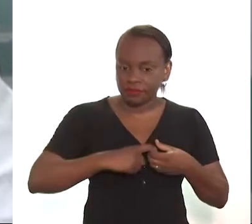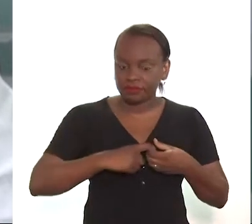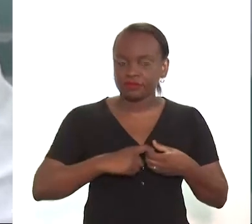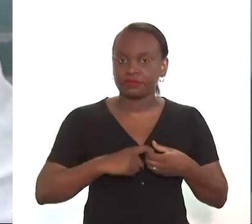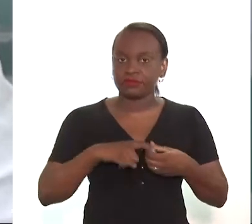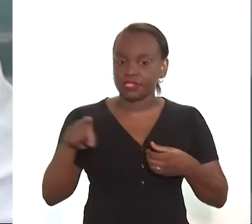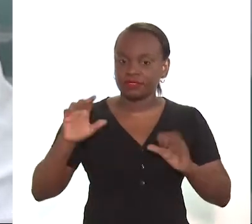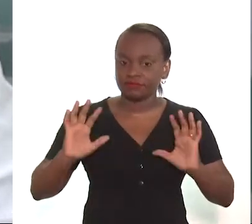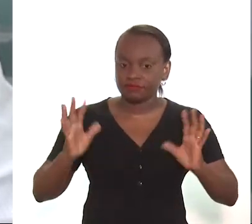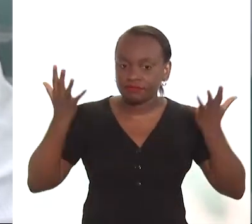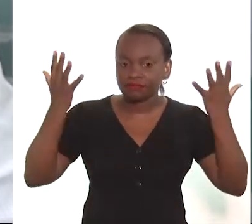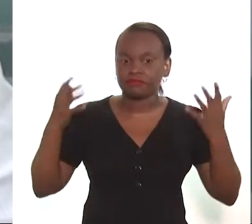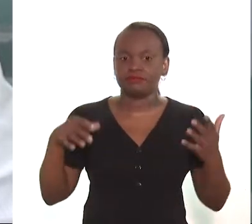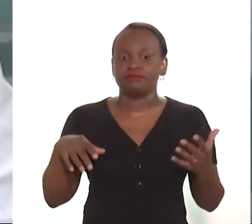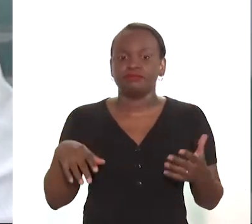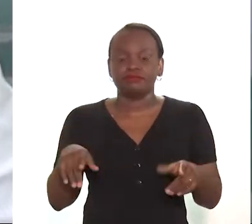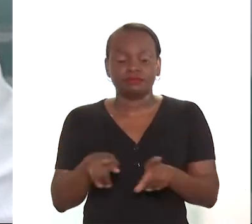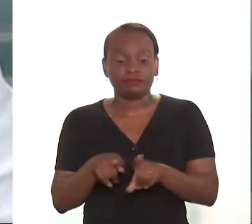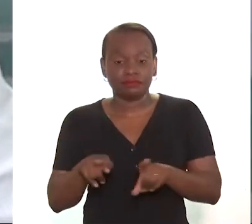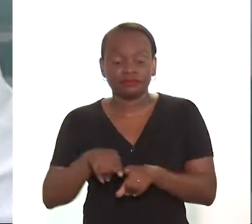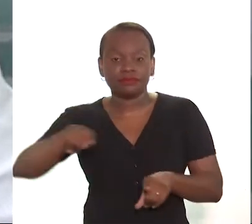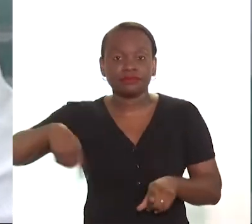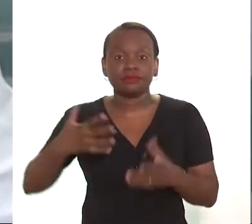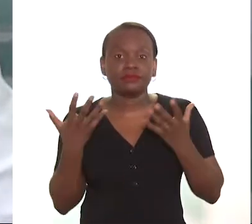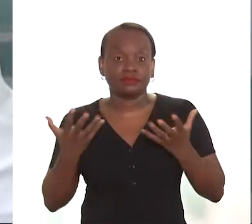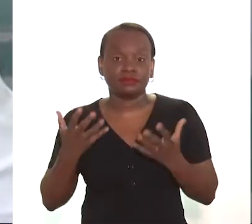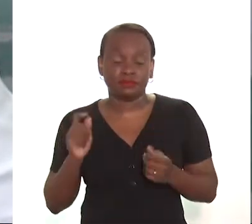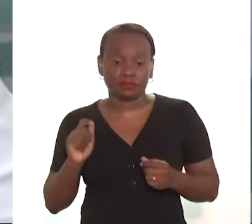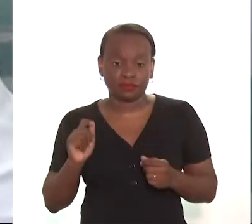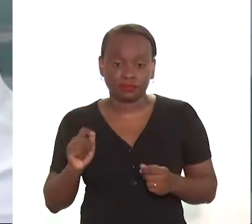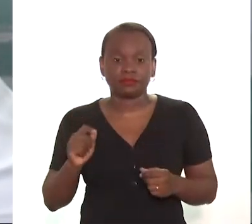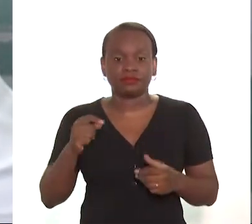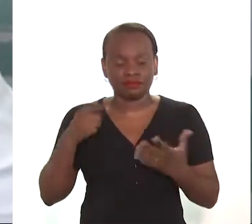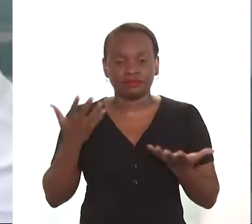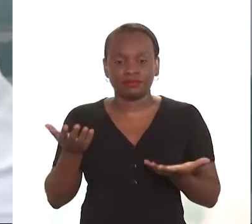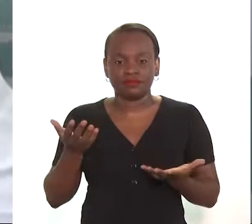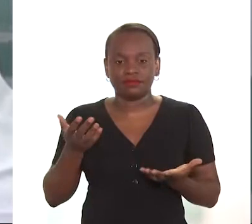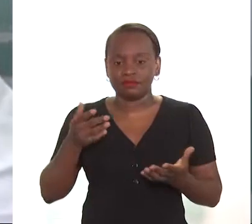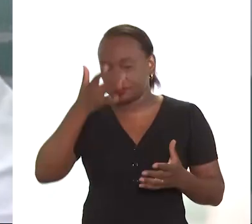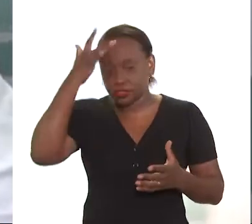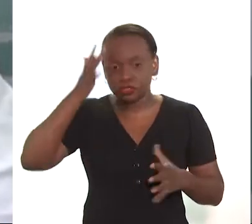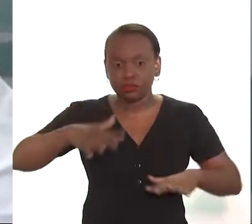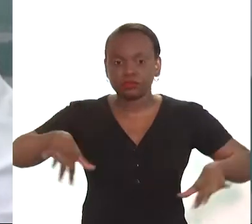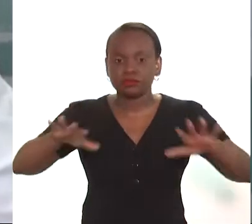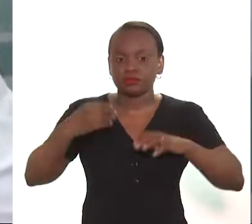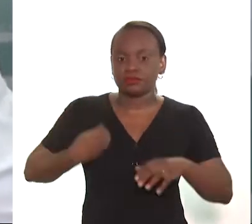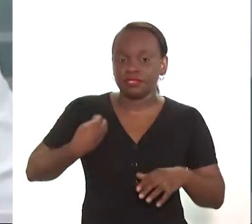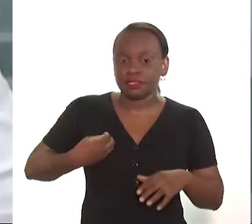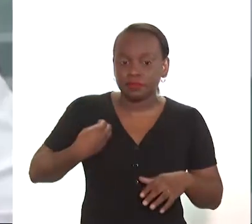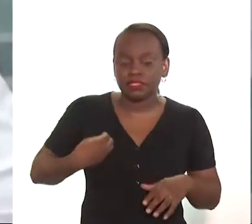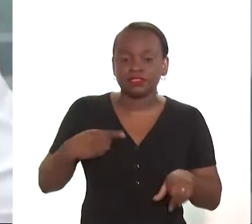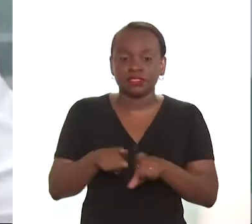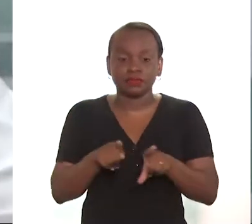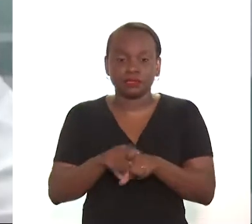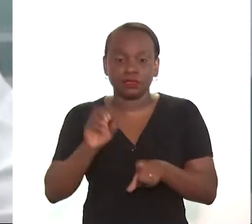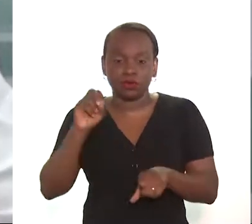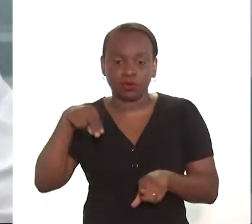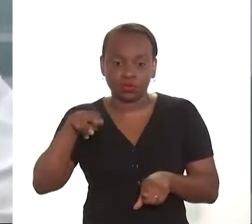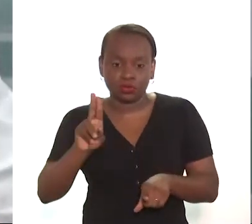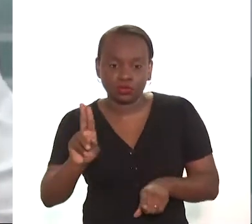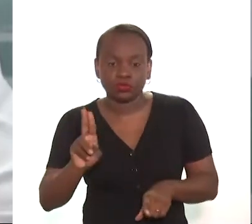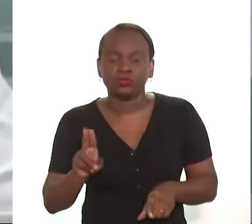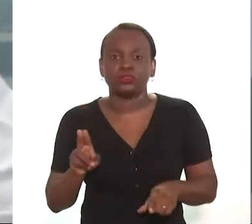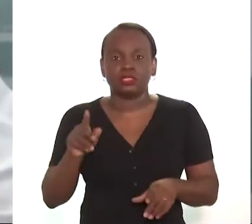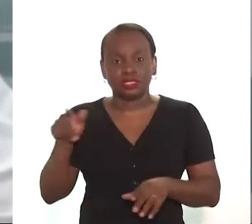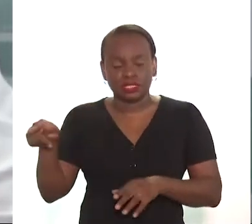resgatar esse evento e nós queremos muito contar com a participação da ONU, das